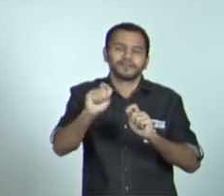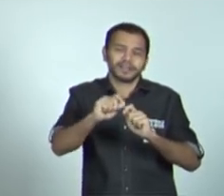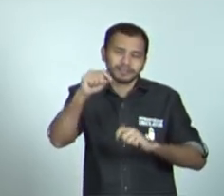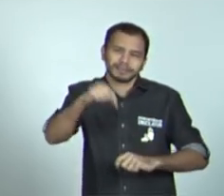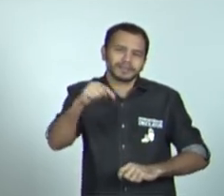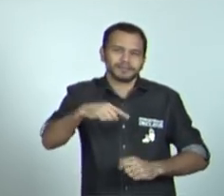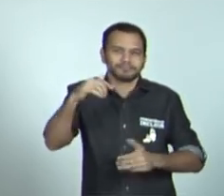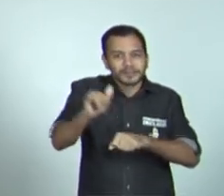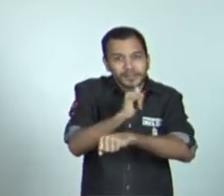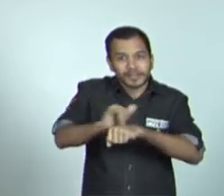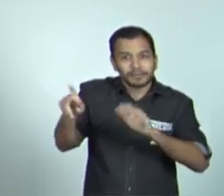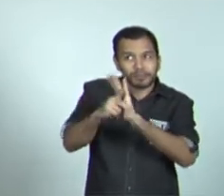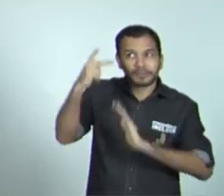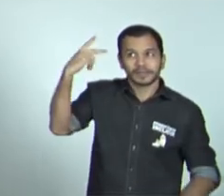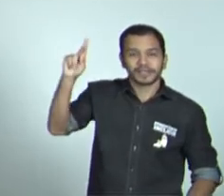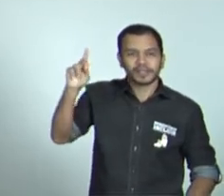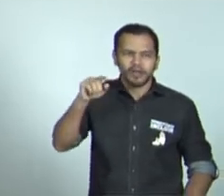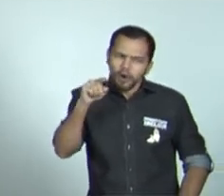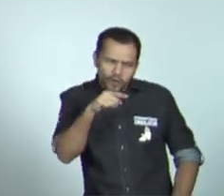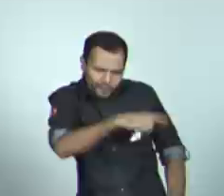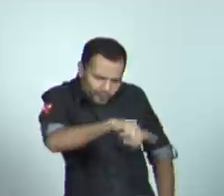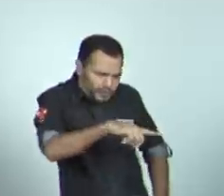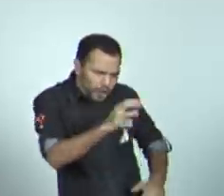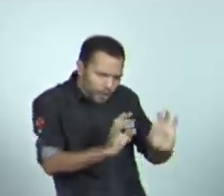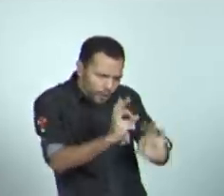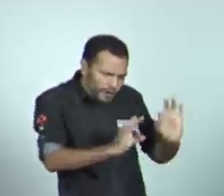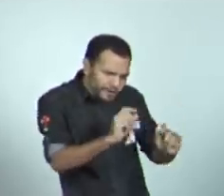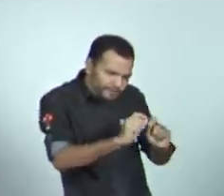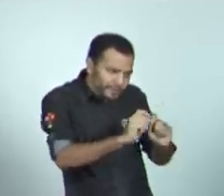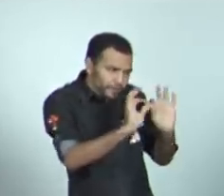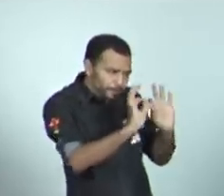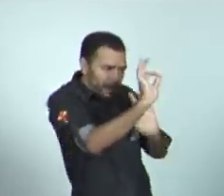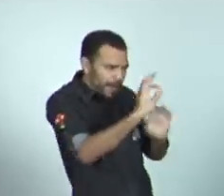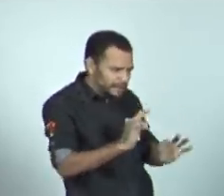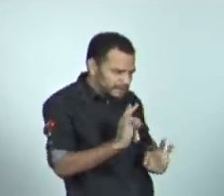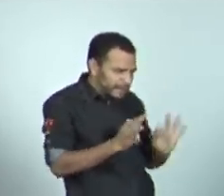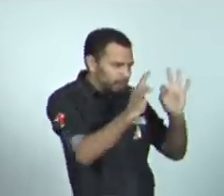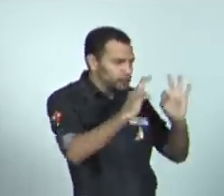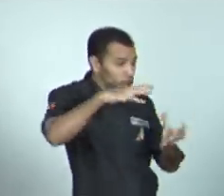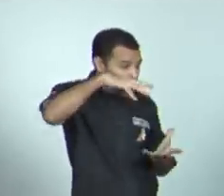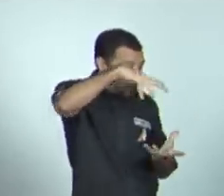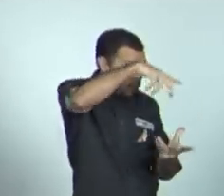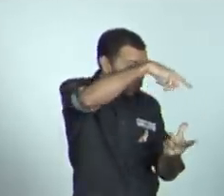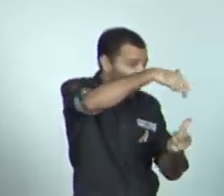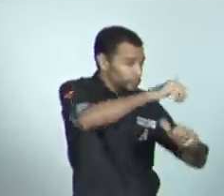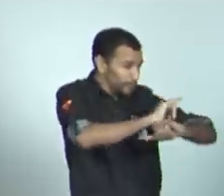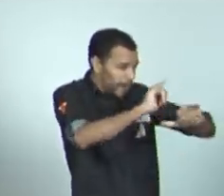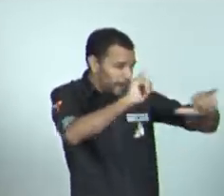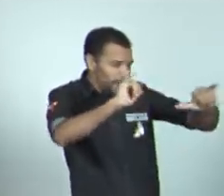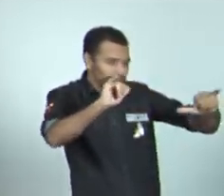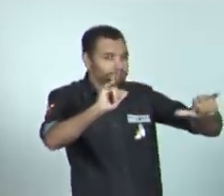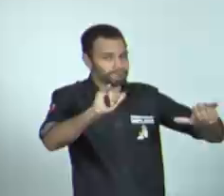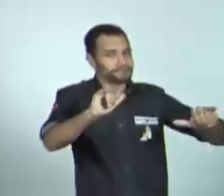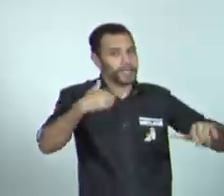igreja falar vocês vão se organizar para levar a tecnologia levar o poder de deus ao mundo inteiro deus está no controle esse